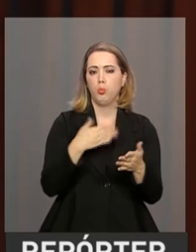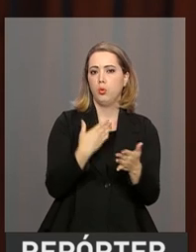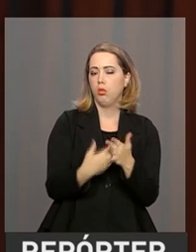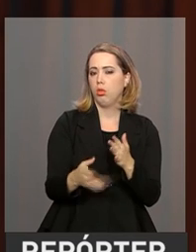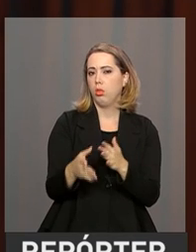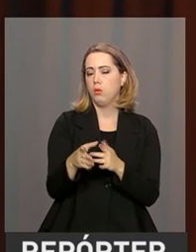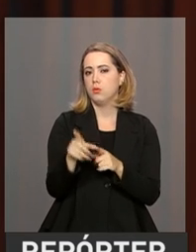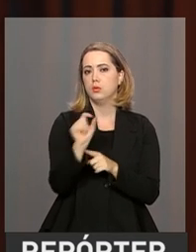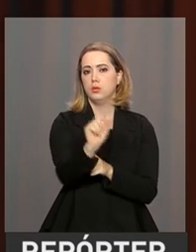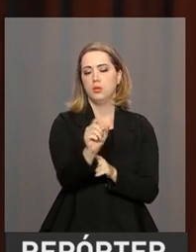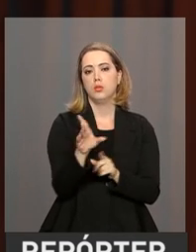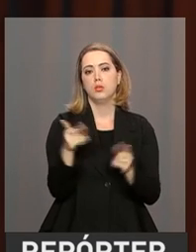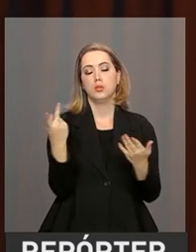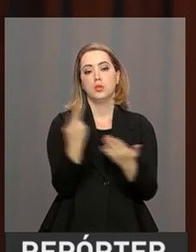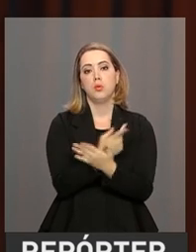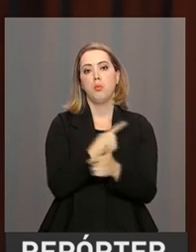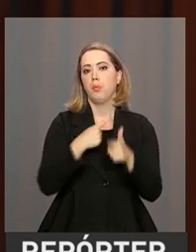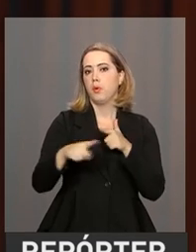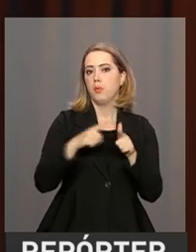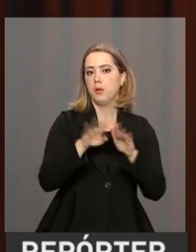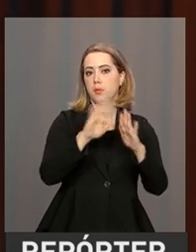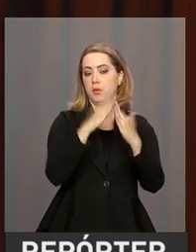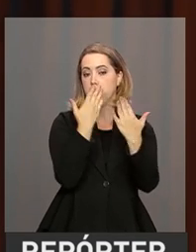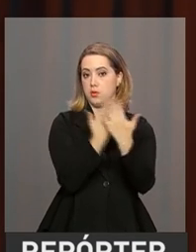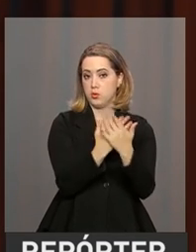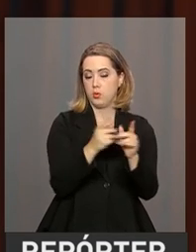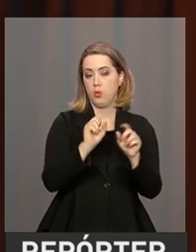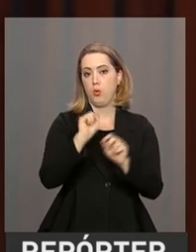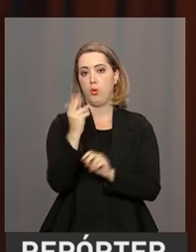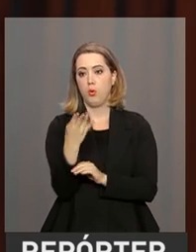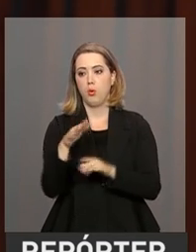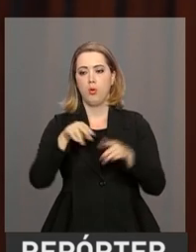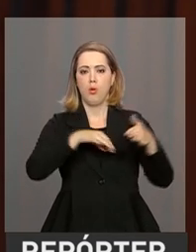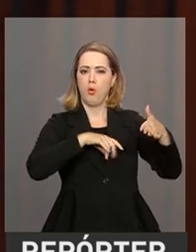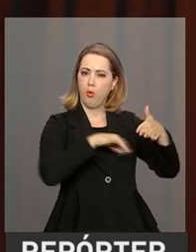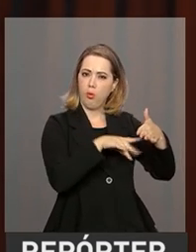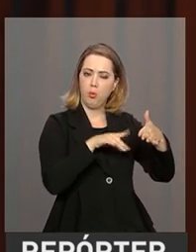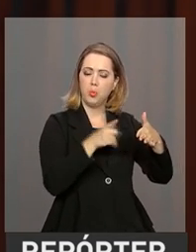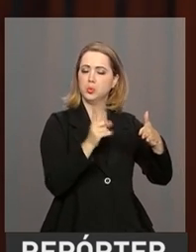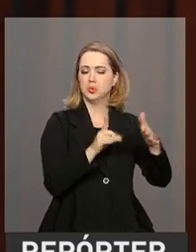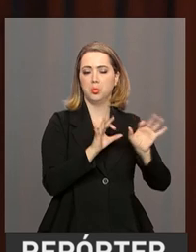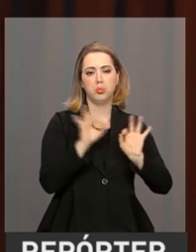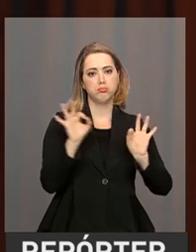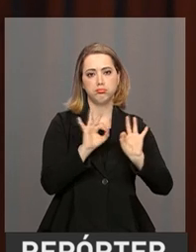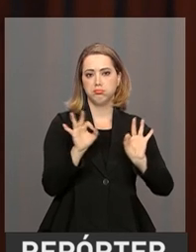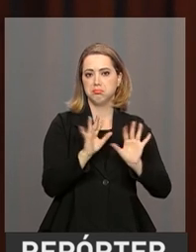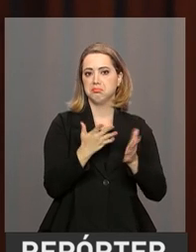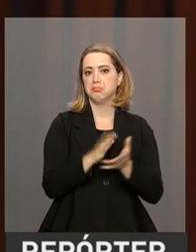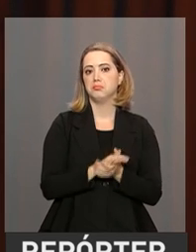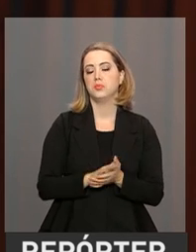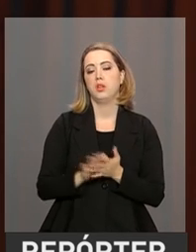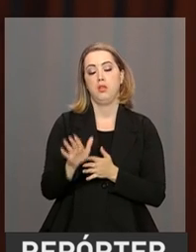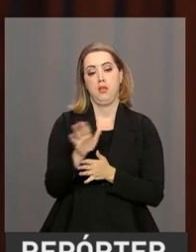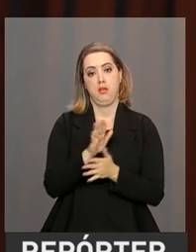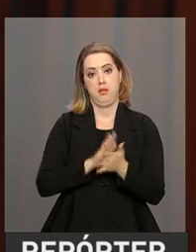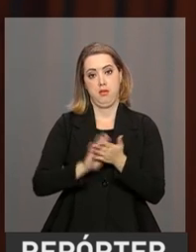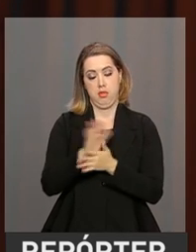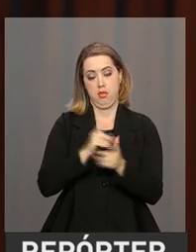a urna que lá se encontrava para a votação. E nós chegamos ao fim deste